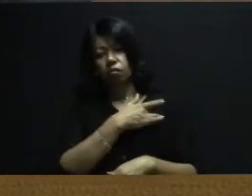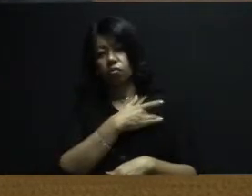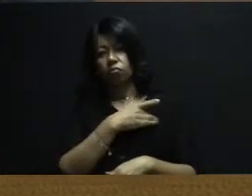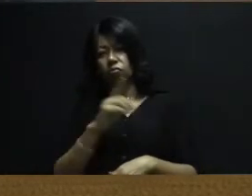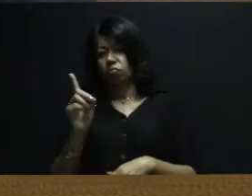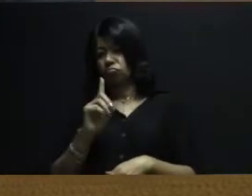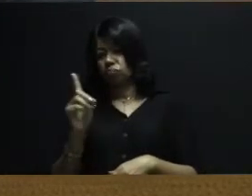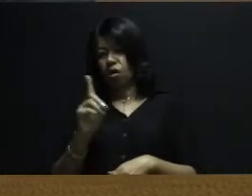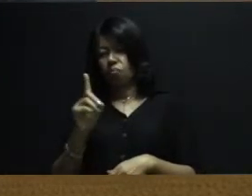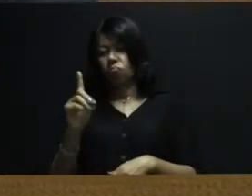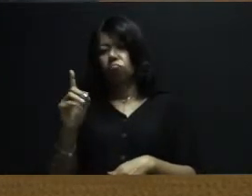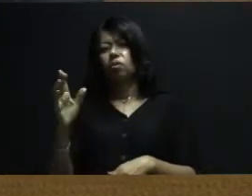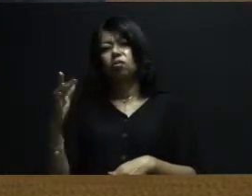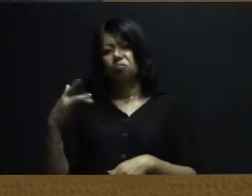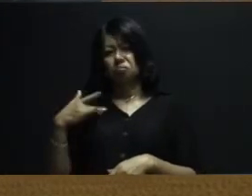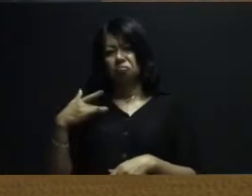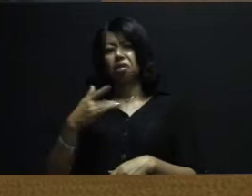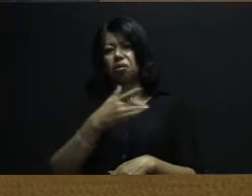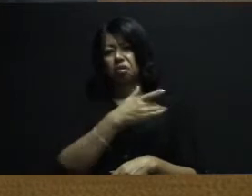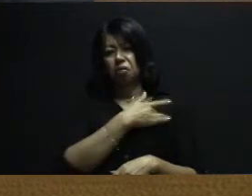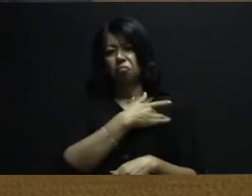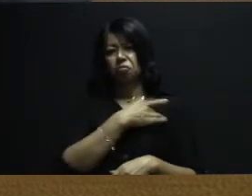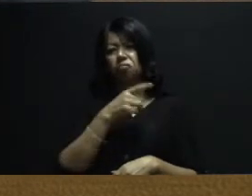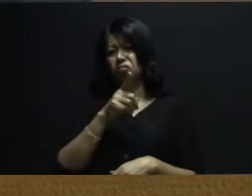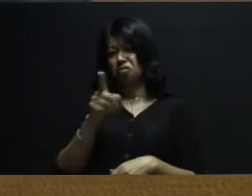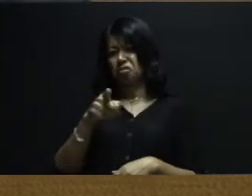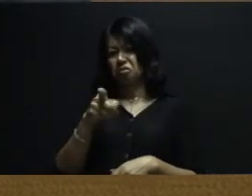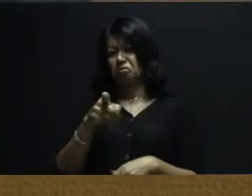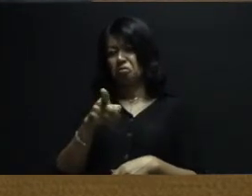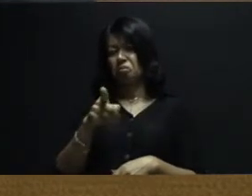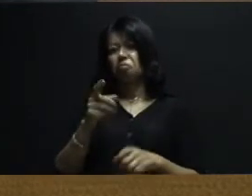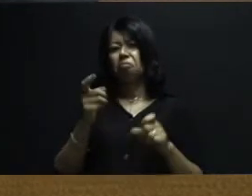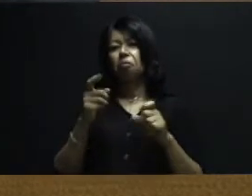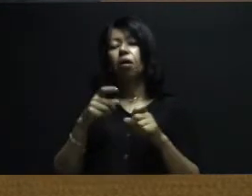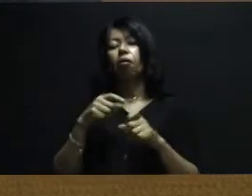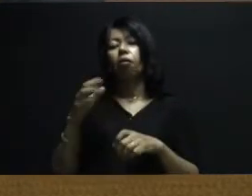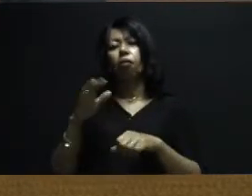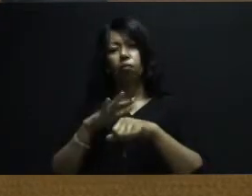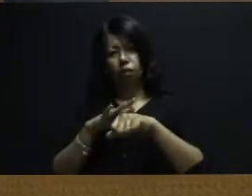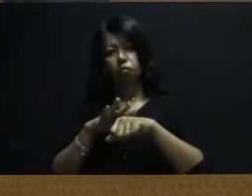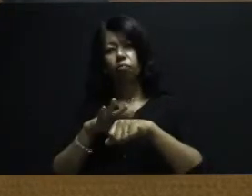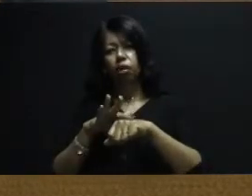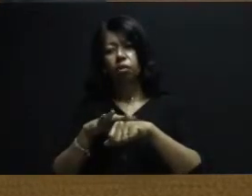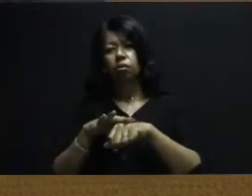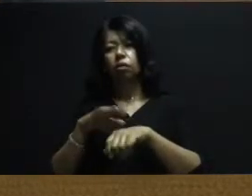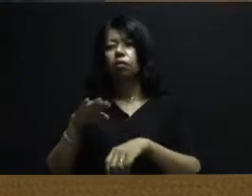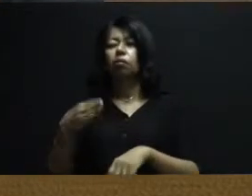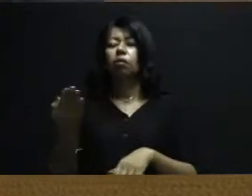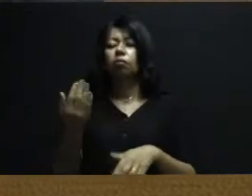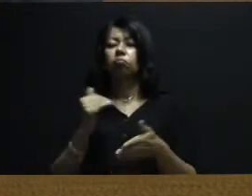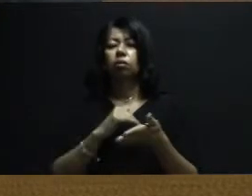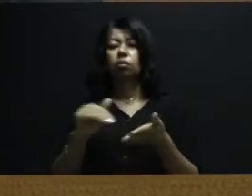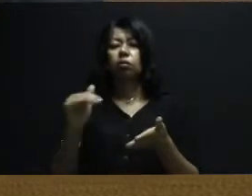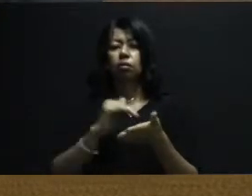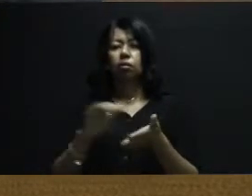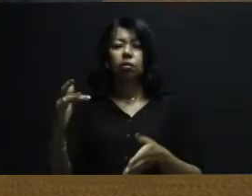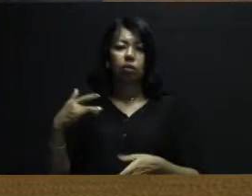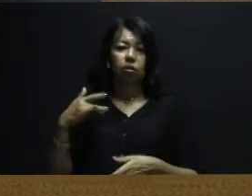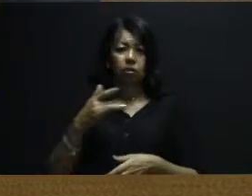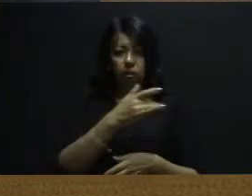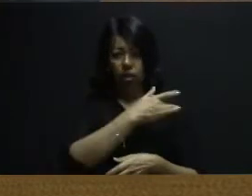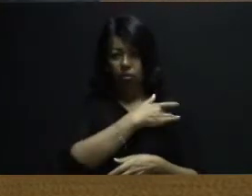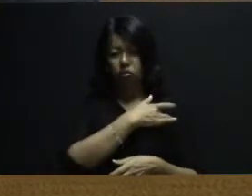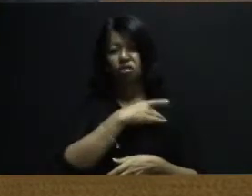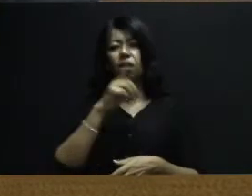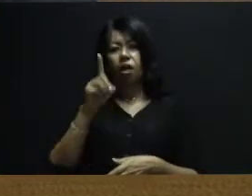eu. O senhor é da área da doença, porque médico cuida da doença. Então, a Secretaria de Saúde do município é a